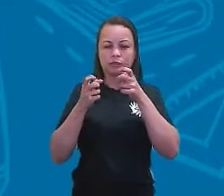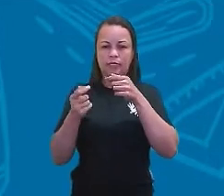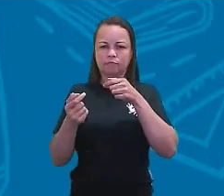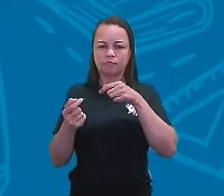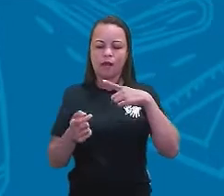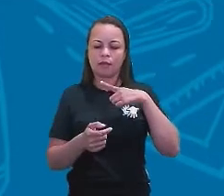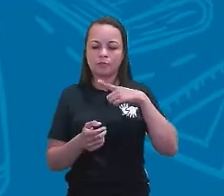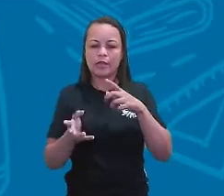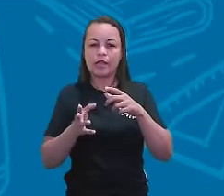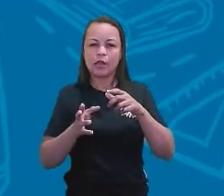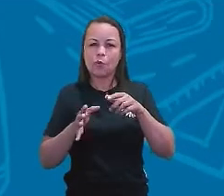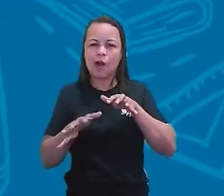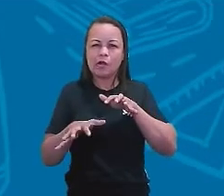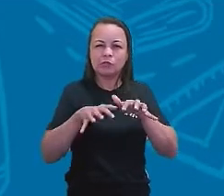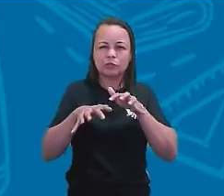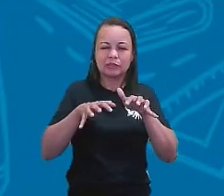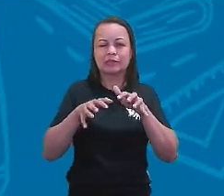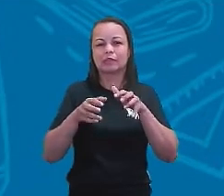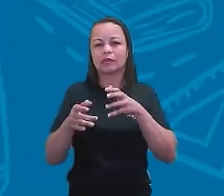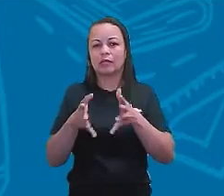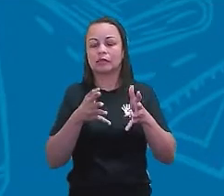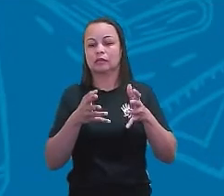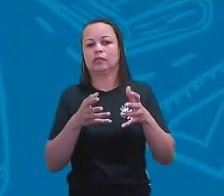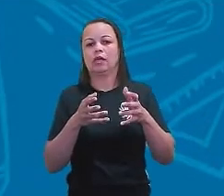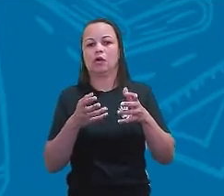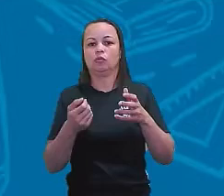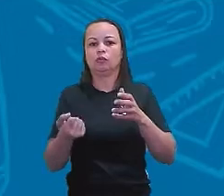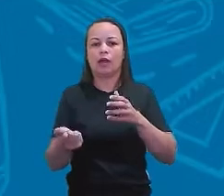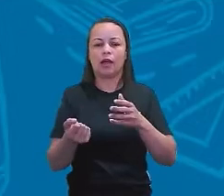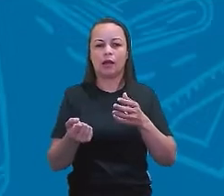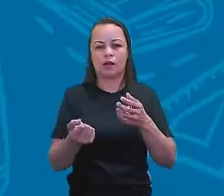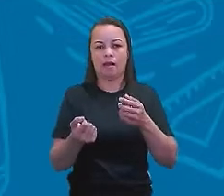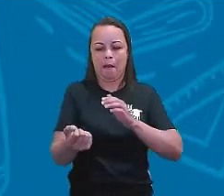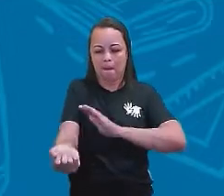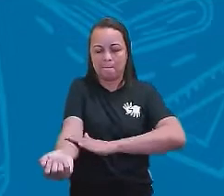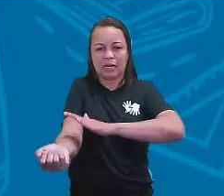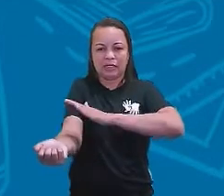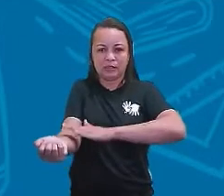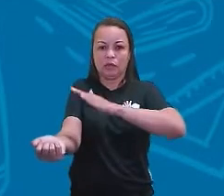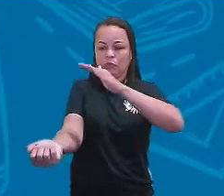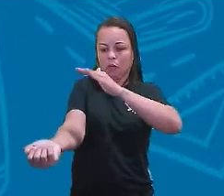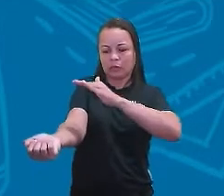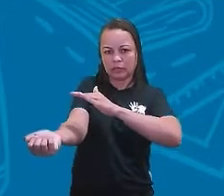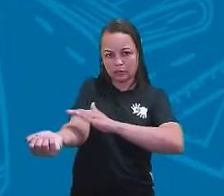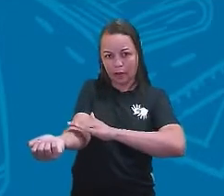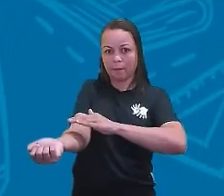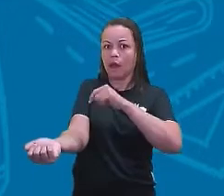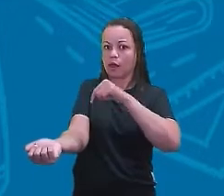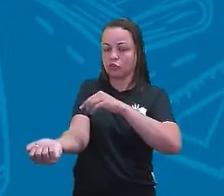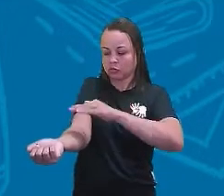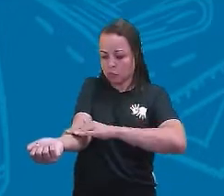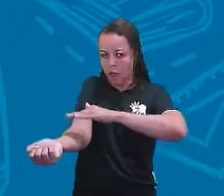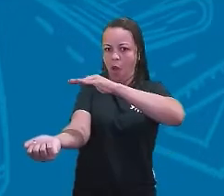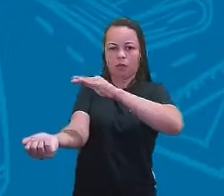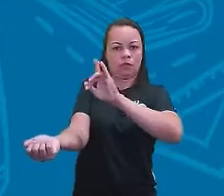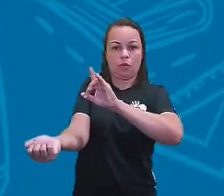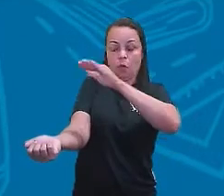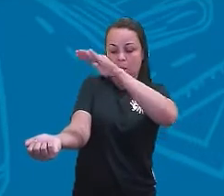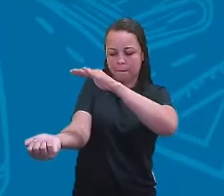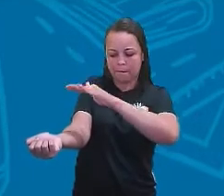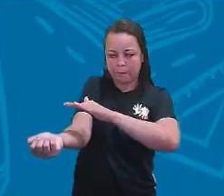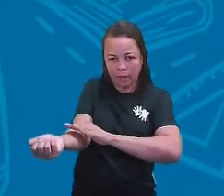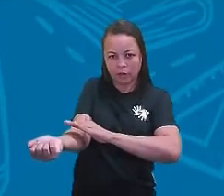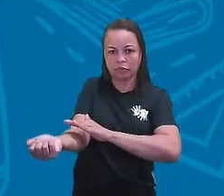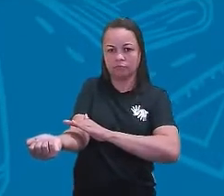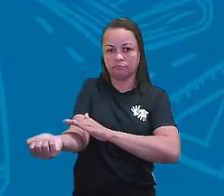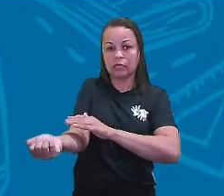que está tendo uma alteração na pressão arterial. No caso do exemplo de hipotensão. Daí ele vai liberar a renina. Essa renina vai